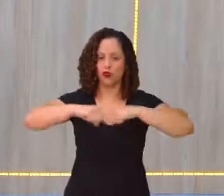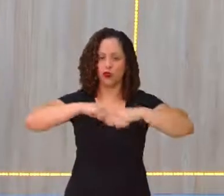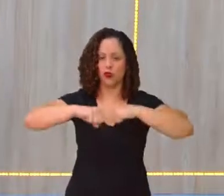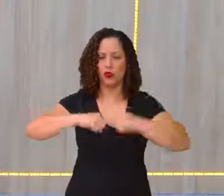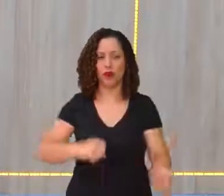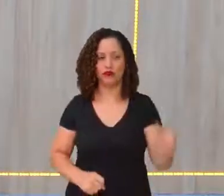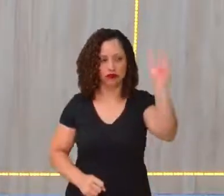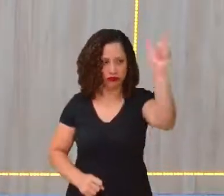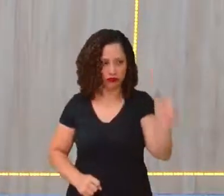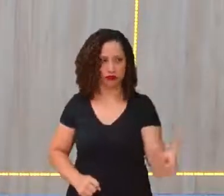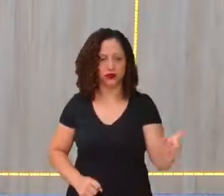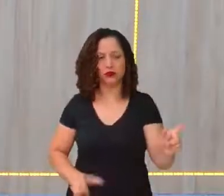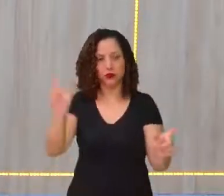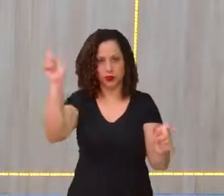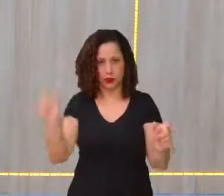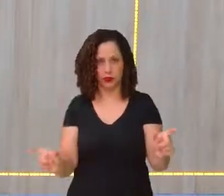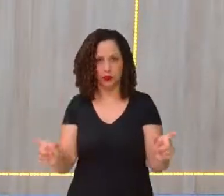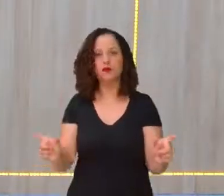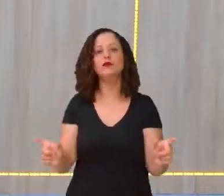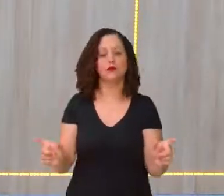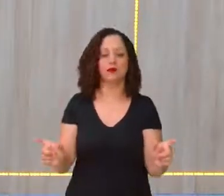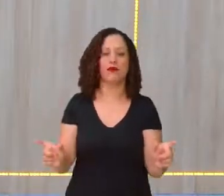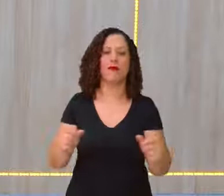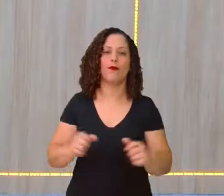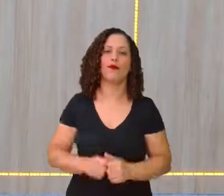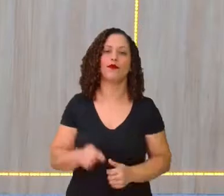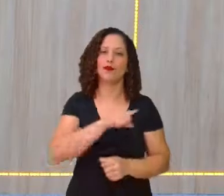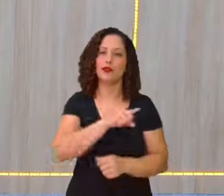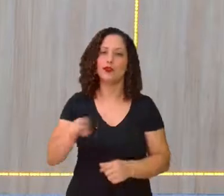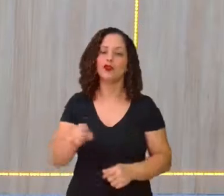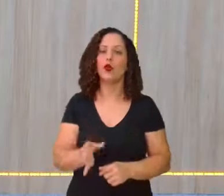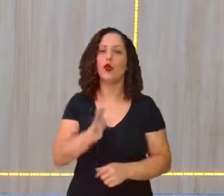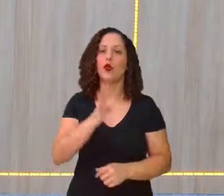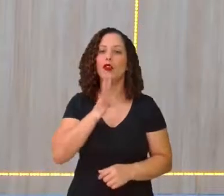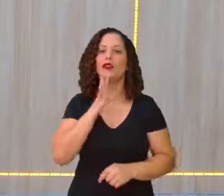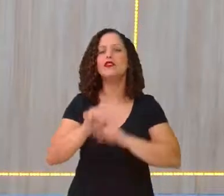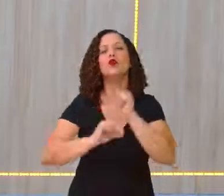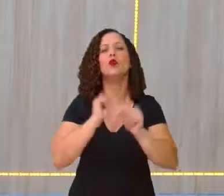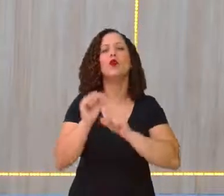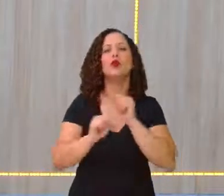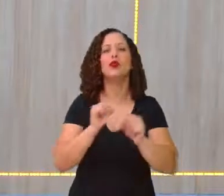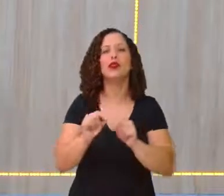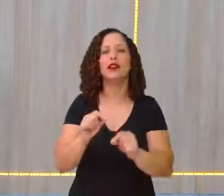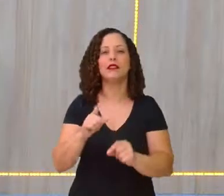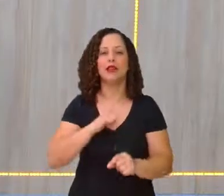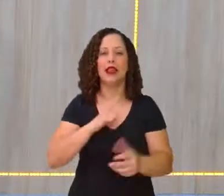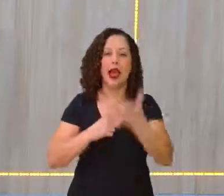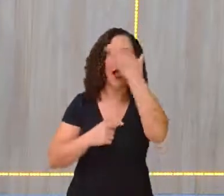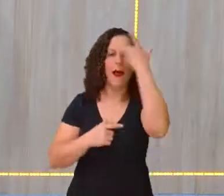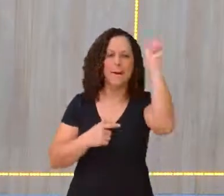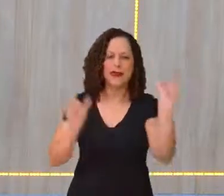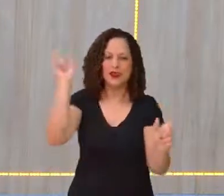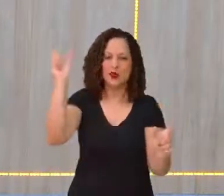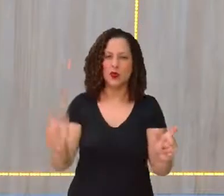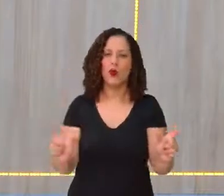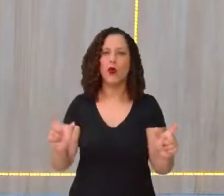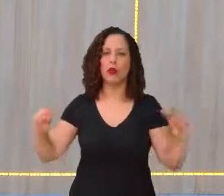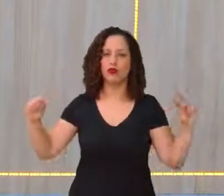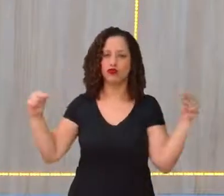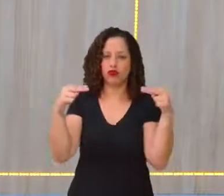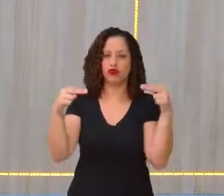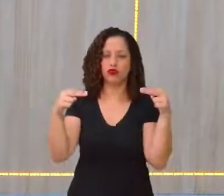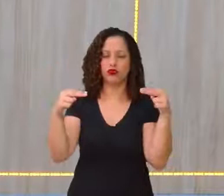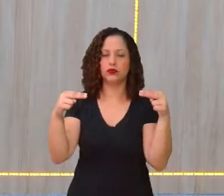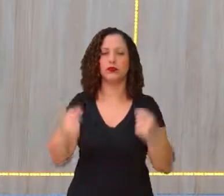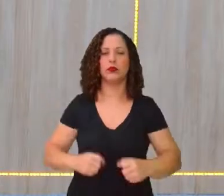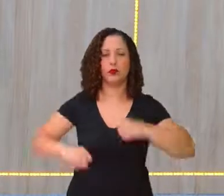é feito 1 a 1, né? O que vocês conhecem aí e chamam de o mano a mano, né? Então, sempre